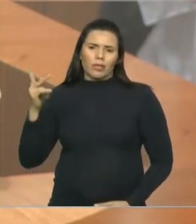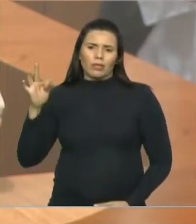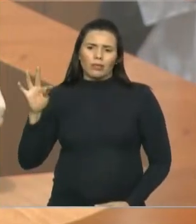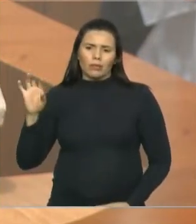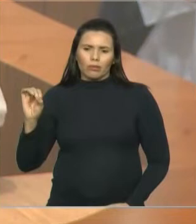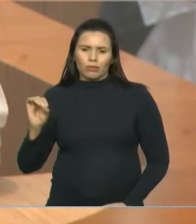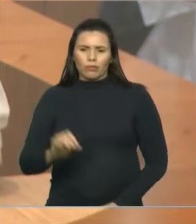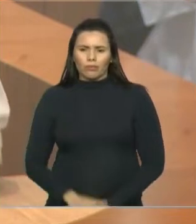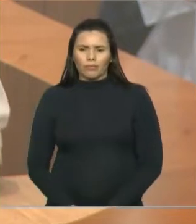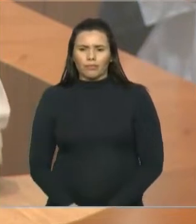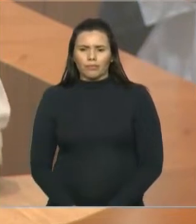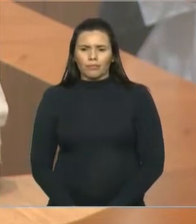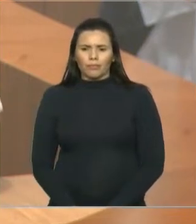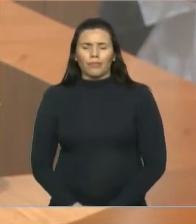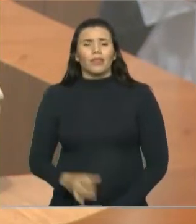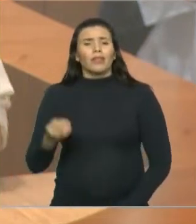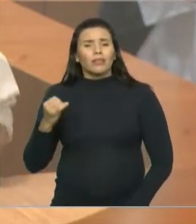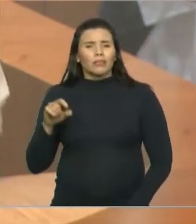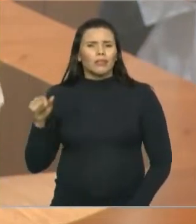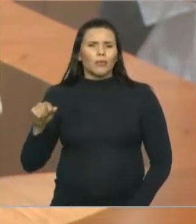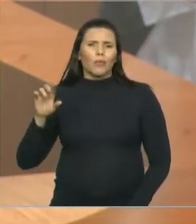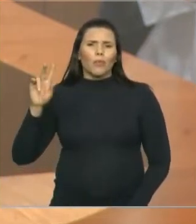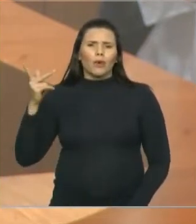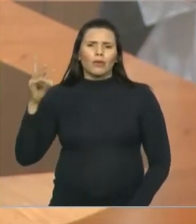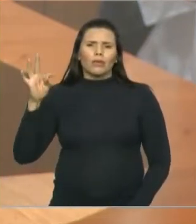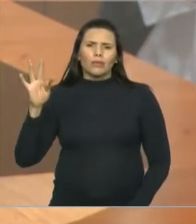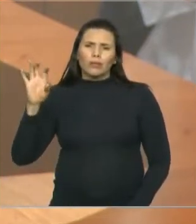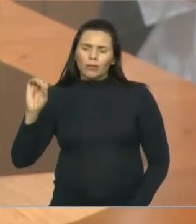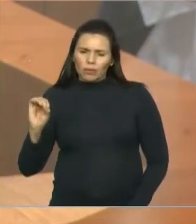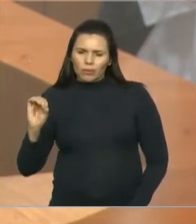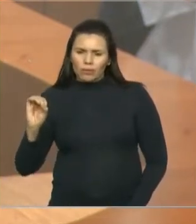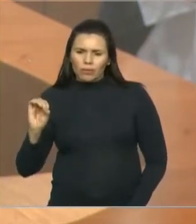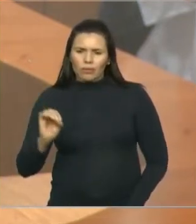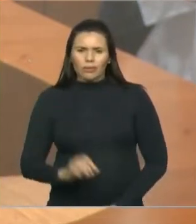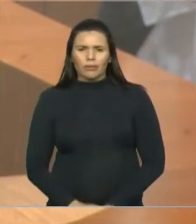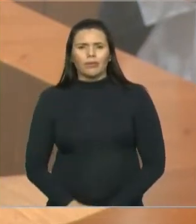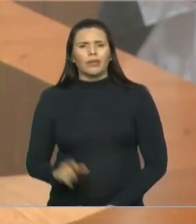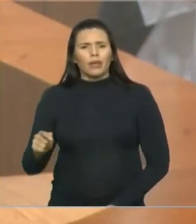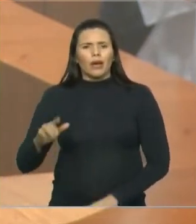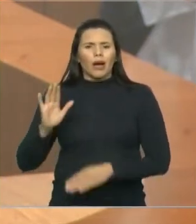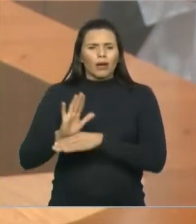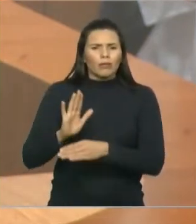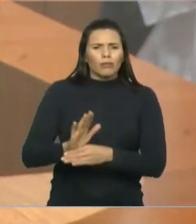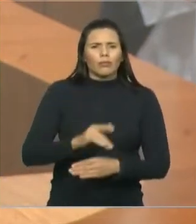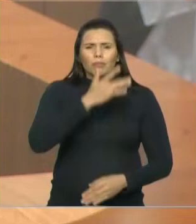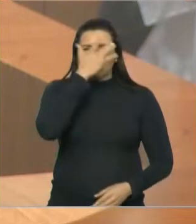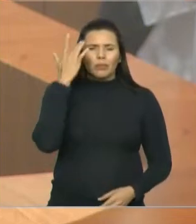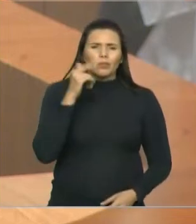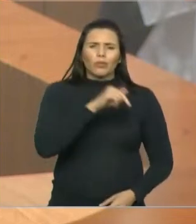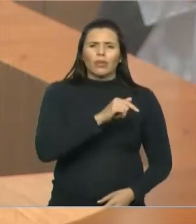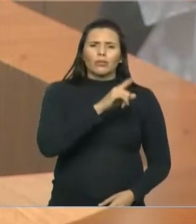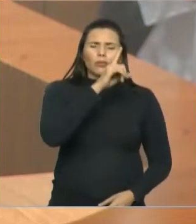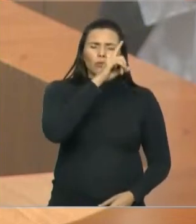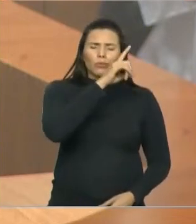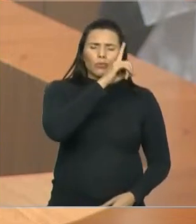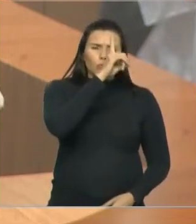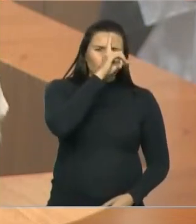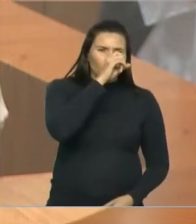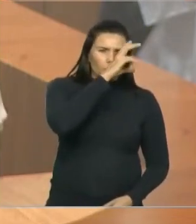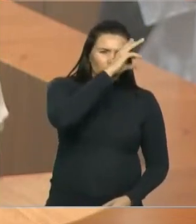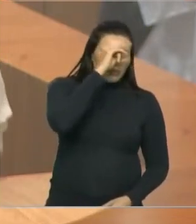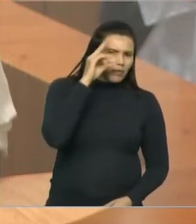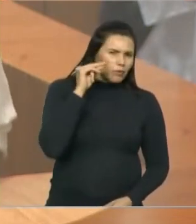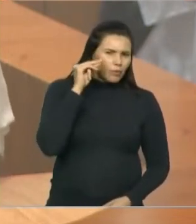que entrar com uma contrapartida. Mas aí São Luís vai argumentar que não tem. Né? Então, por isso é que nós precisamos ter muita